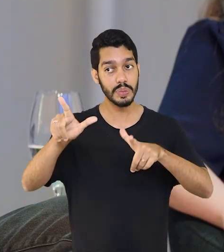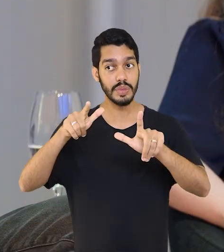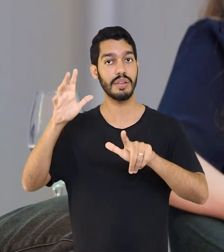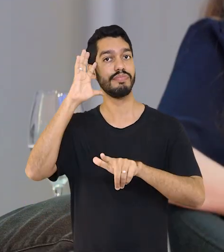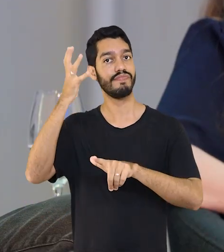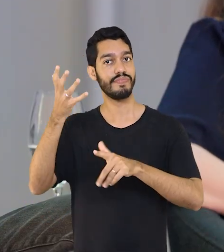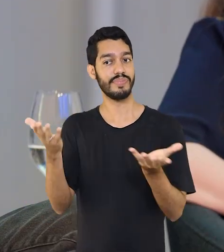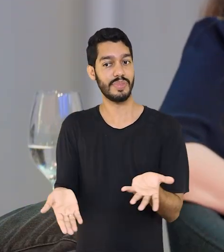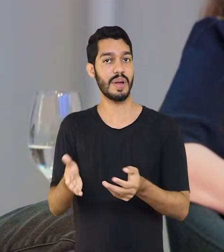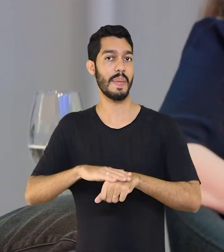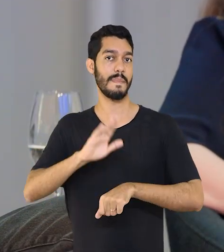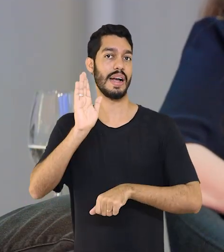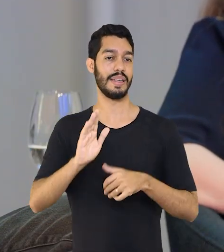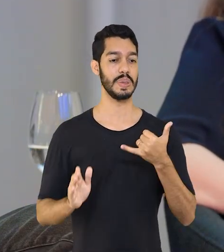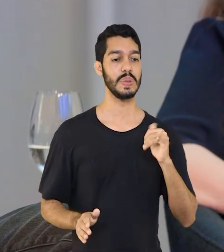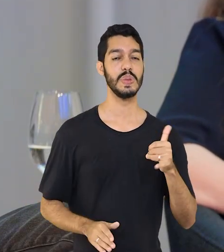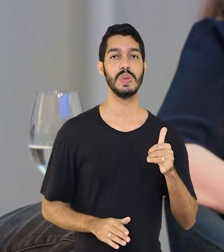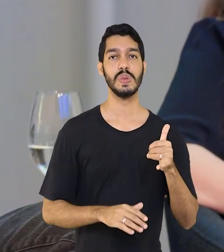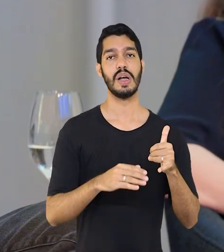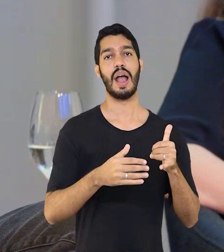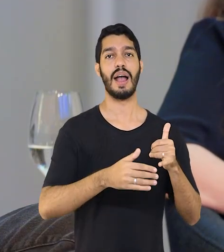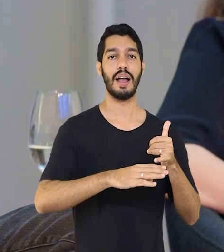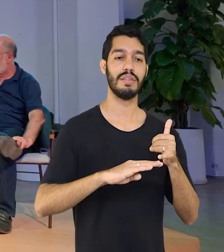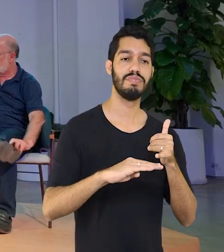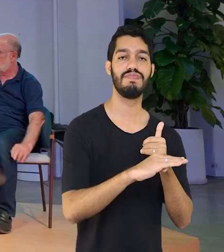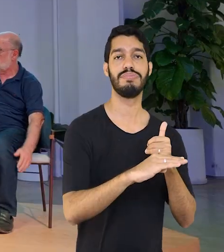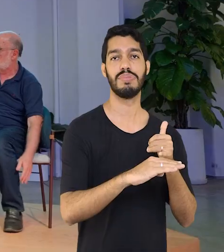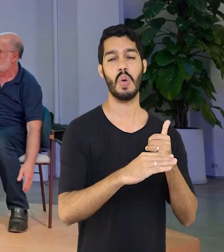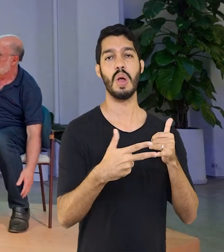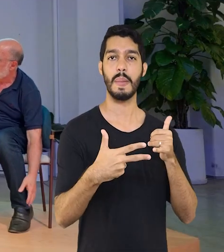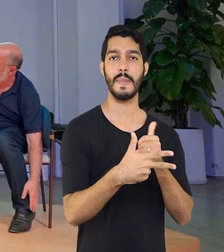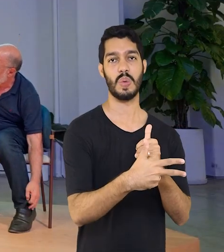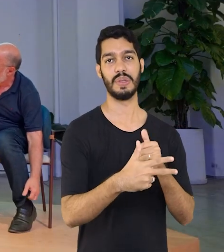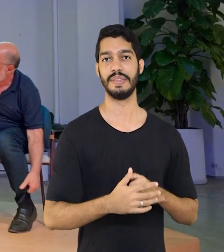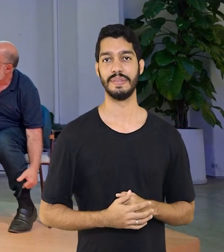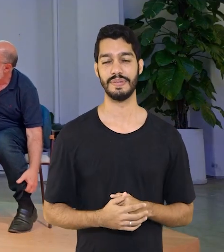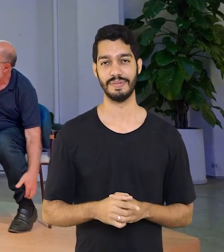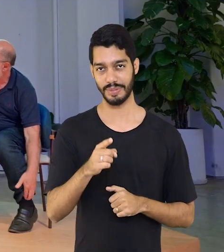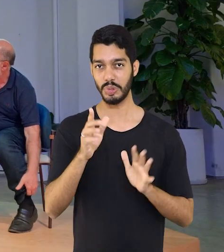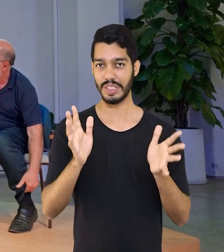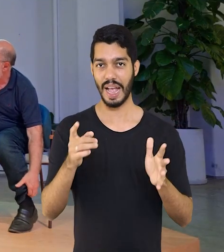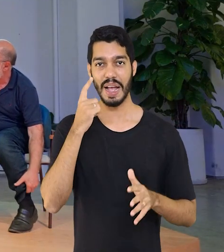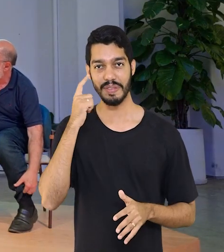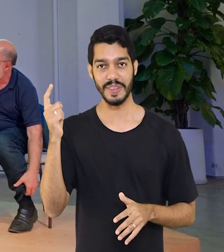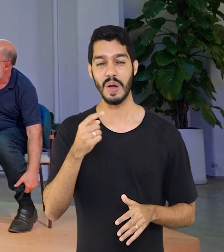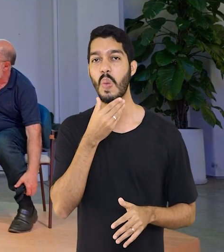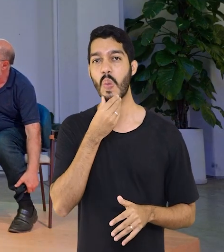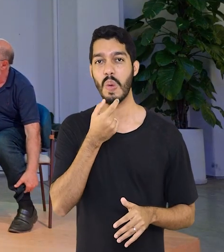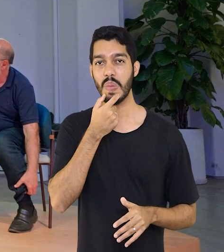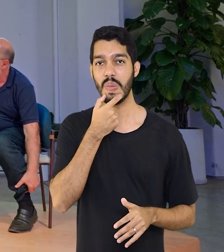são, entre elas, hoje em dia a mais discutida, a eletrificação do transporte. É óbvio que você já deve ter visto aí Elon